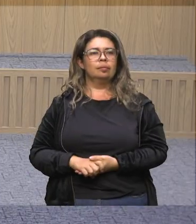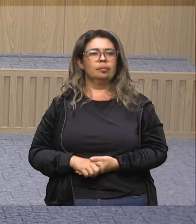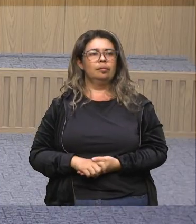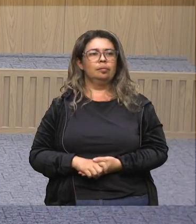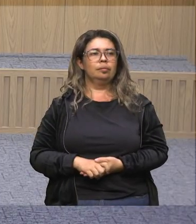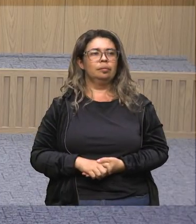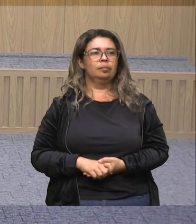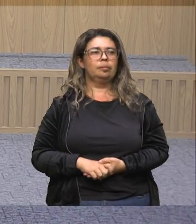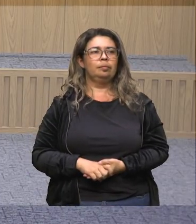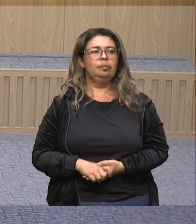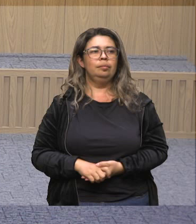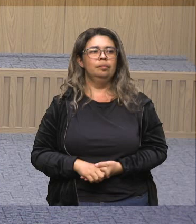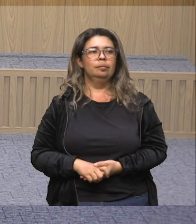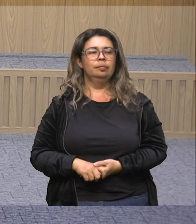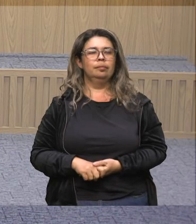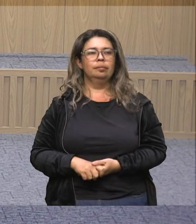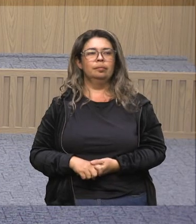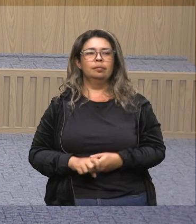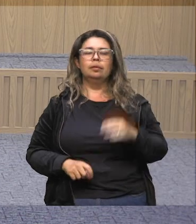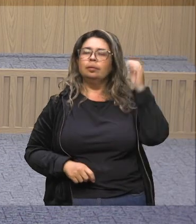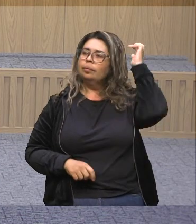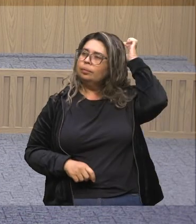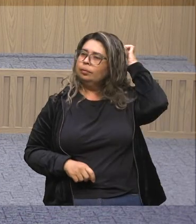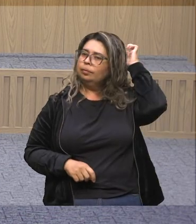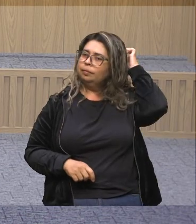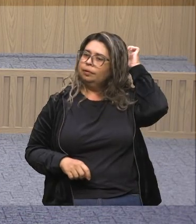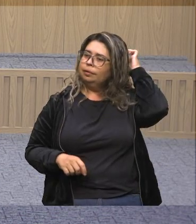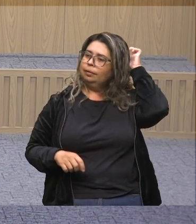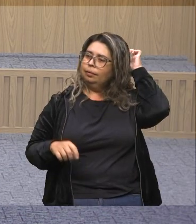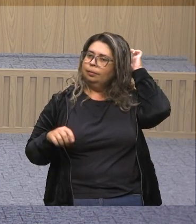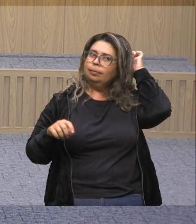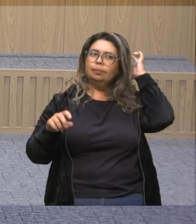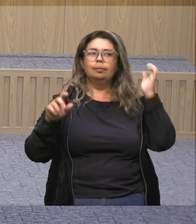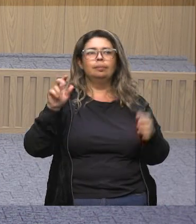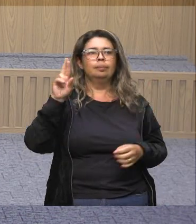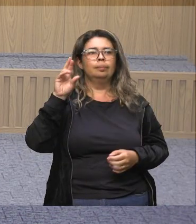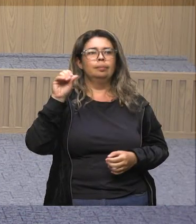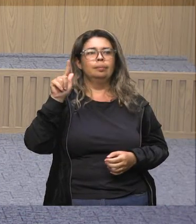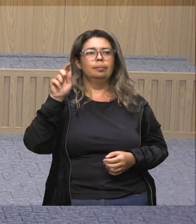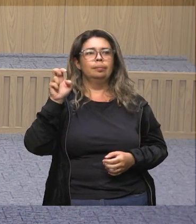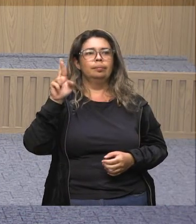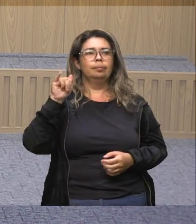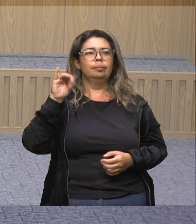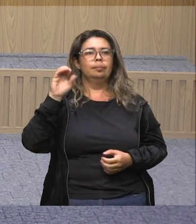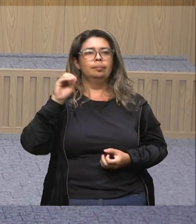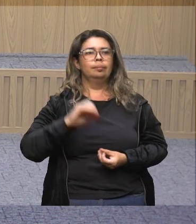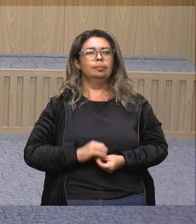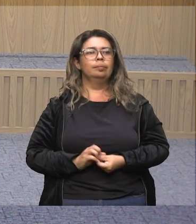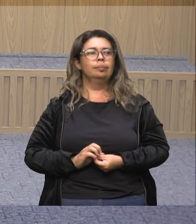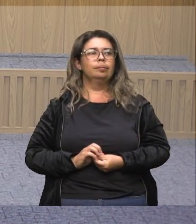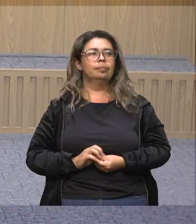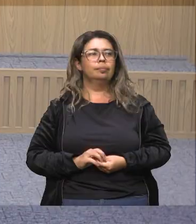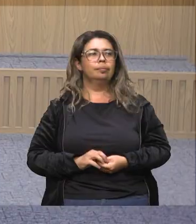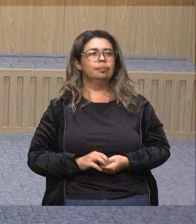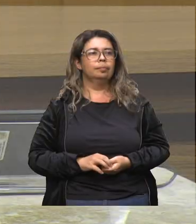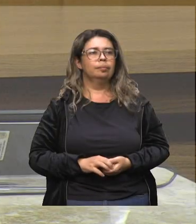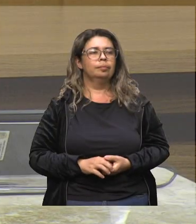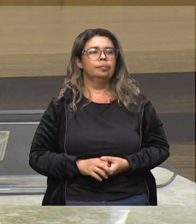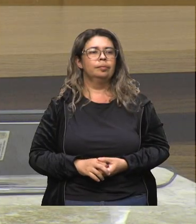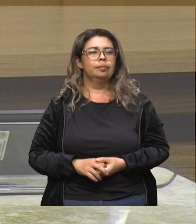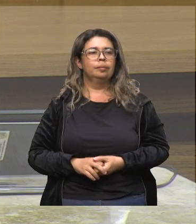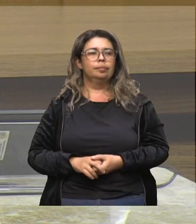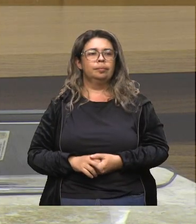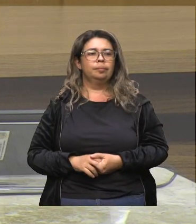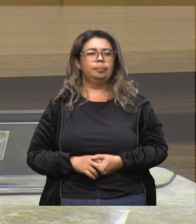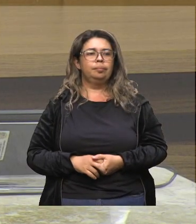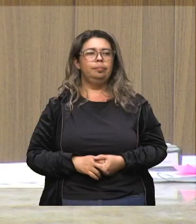Com a palavra, o vereador Rogério Nascimento. Pela ordem, presidente. Pela ordem, vereador. Enquanto o vereador Rogério se dirige